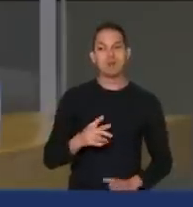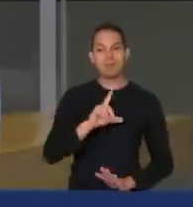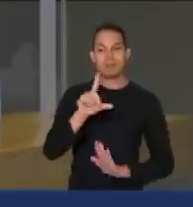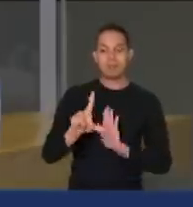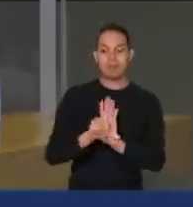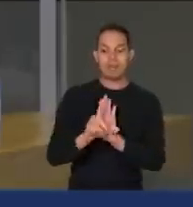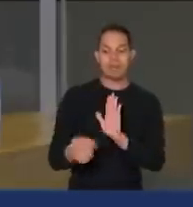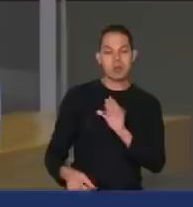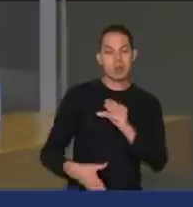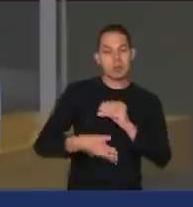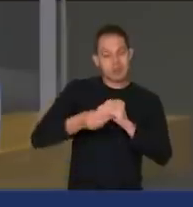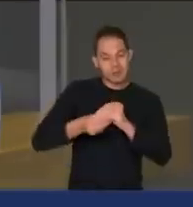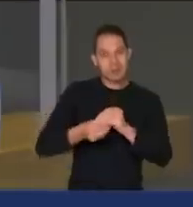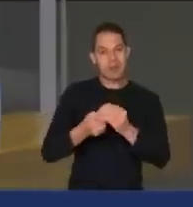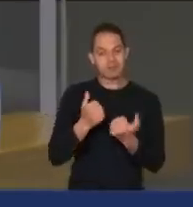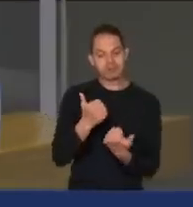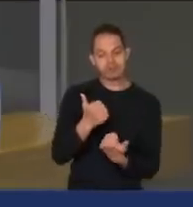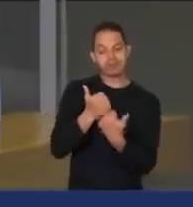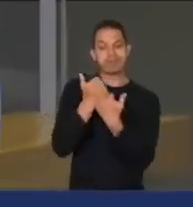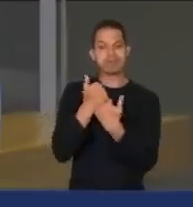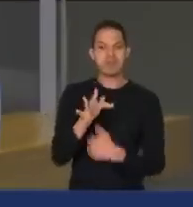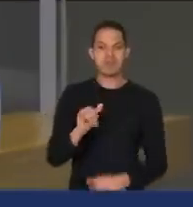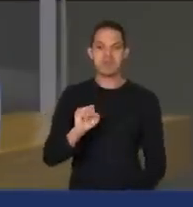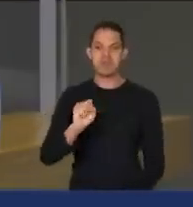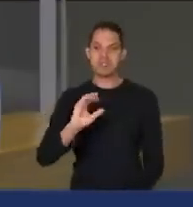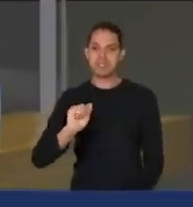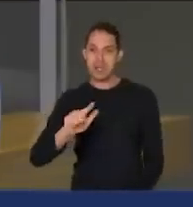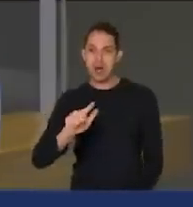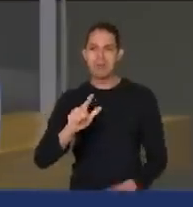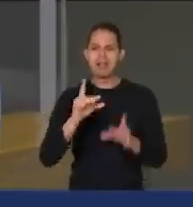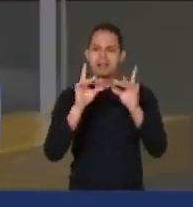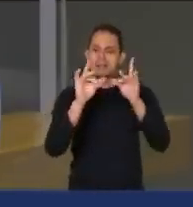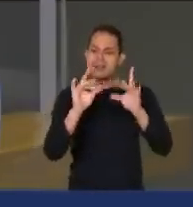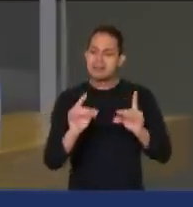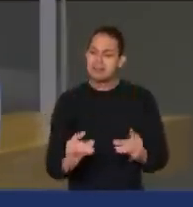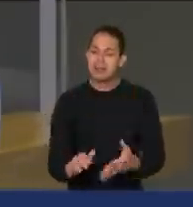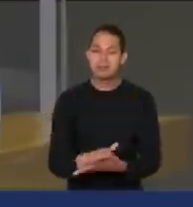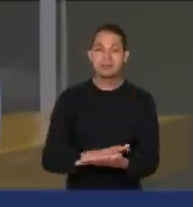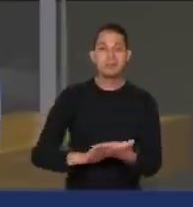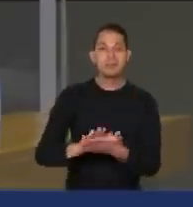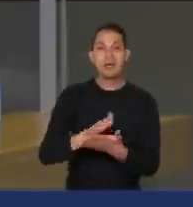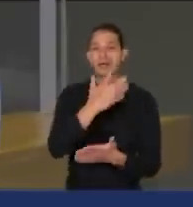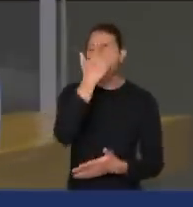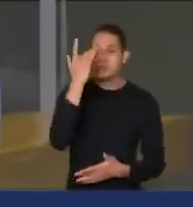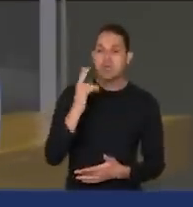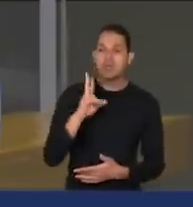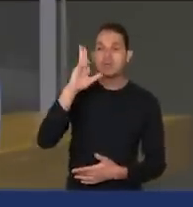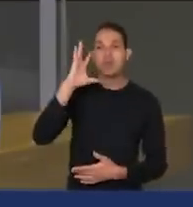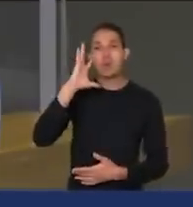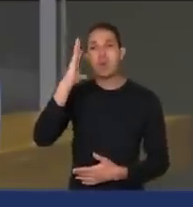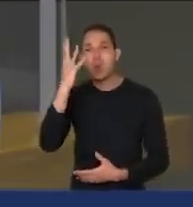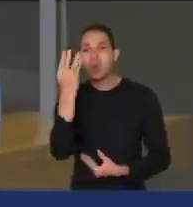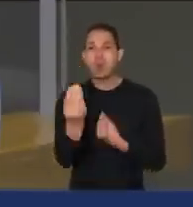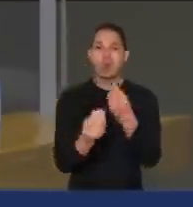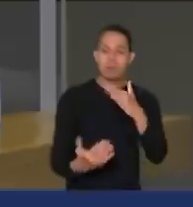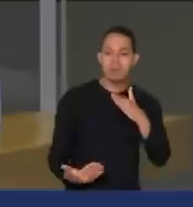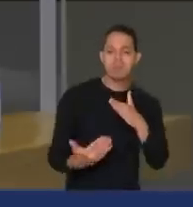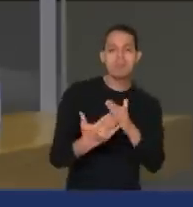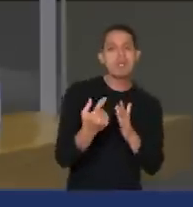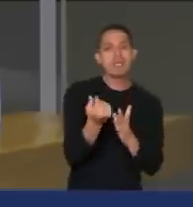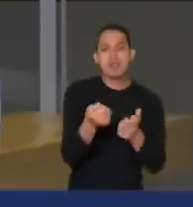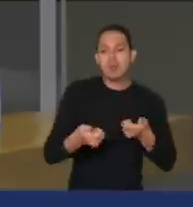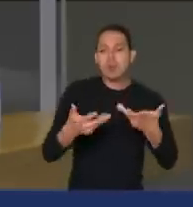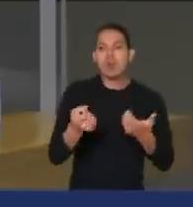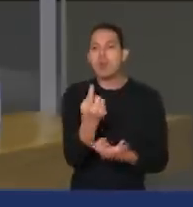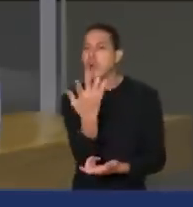dar uma nova âncora fiscal, sem dar nenhum detalhe de qual que vai ser essa âncora fiscal, de quem é que vai determinar isso daí, de quanto é que vai ser o limite de gasto, quanto é que